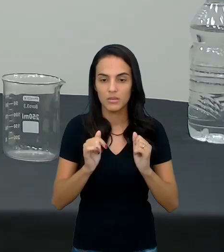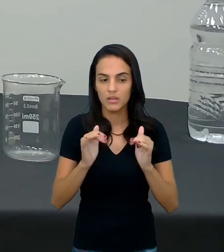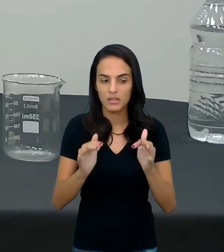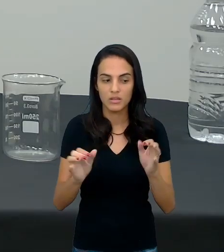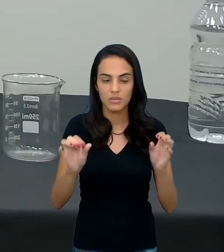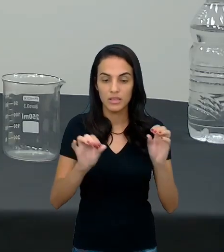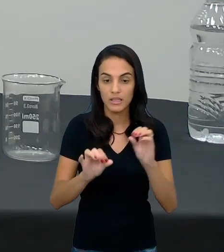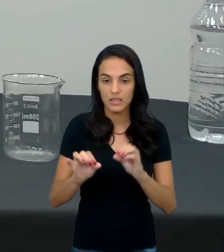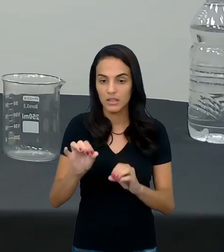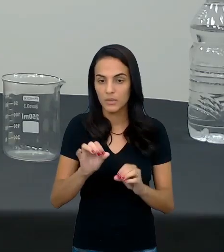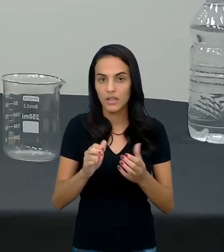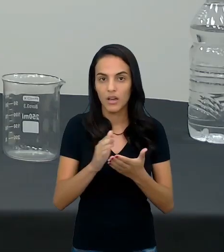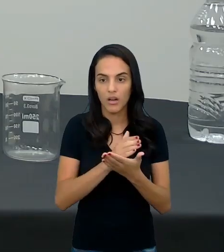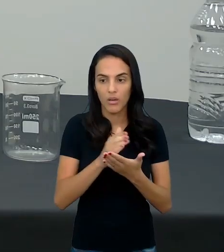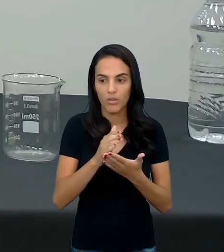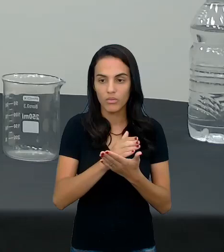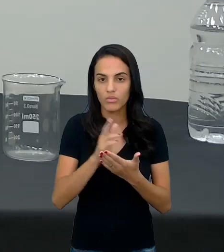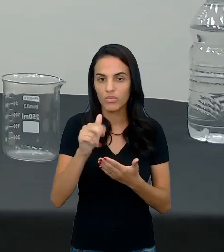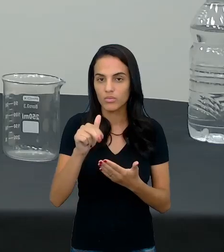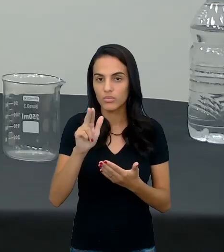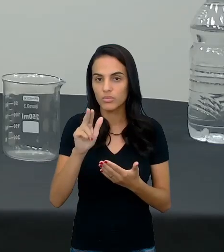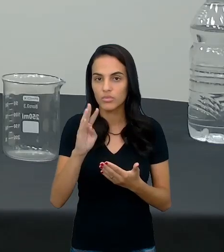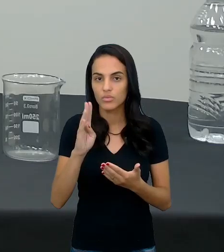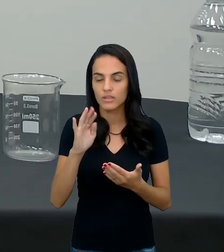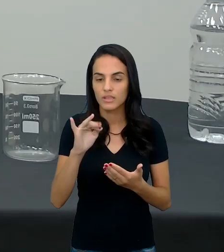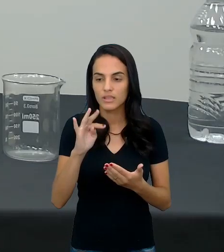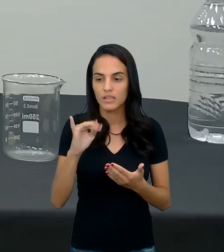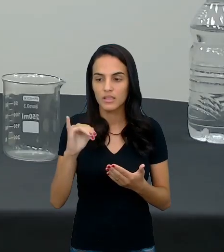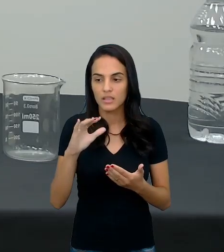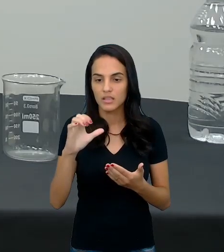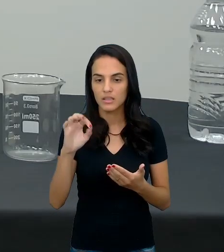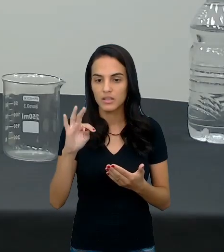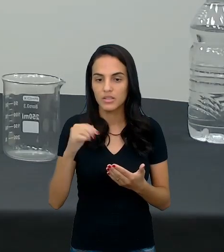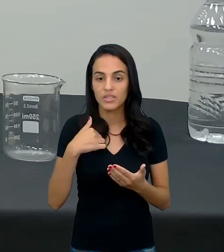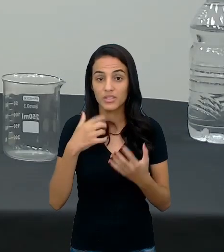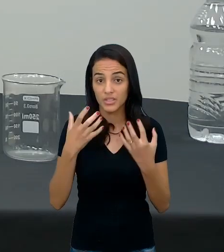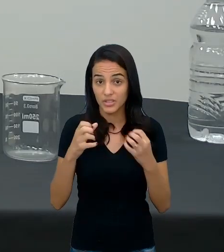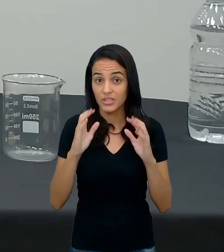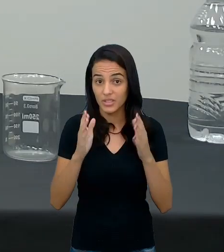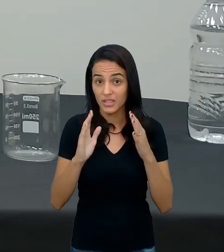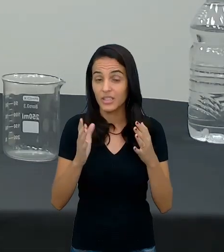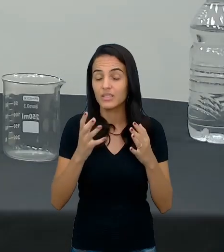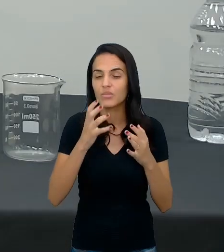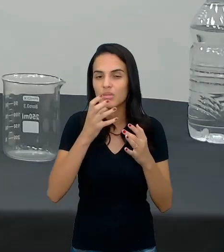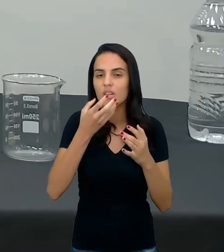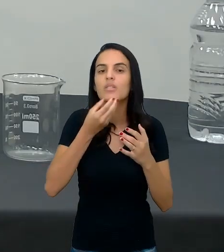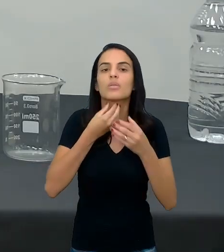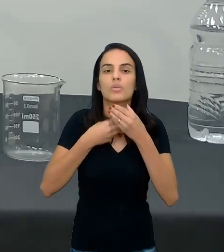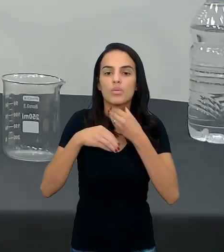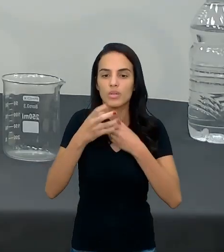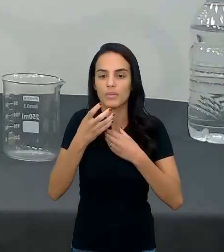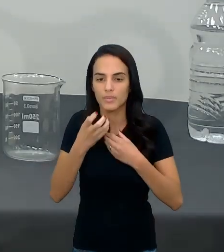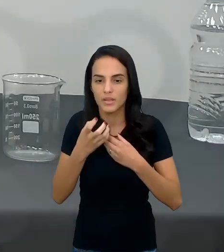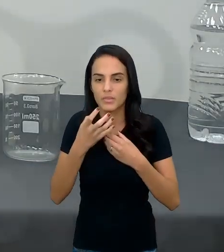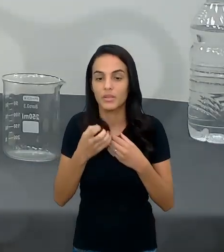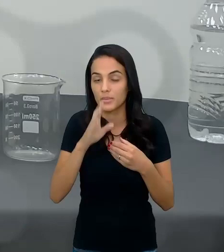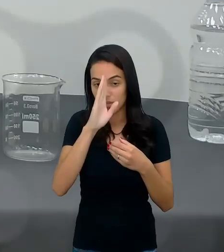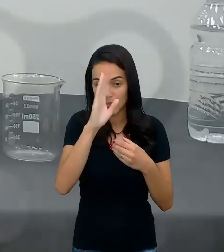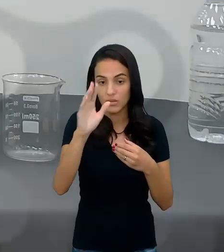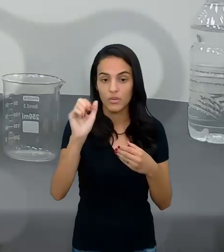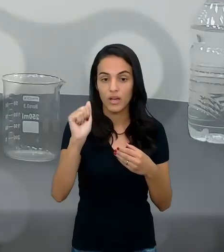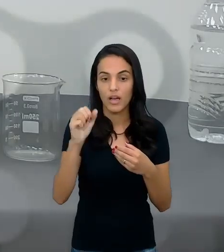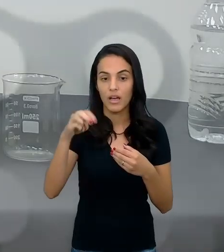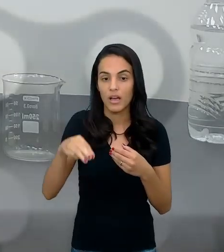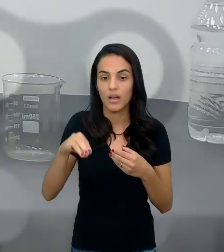química. Alguns nutrientes já são então digeridos e absorvidos, principalmente o amido. Então eles